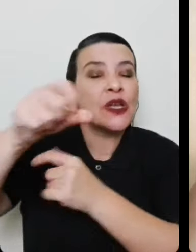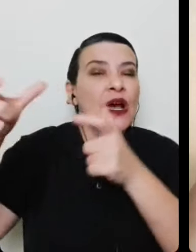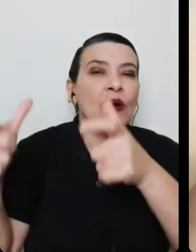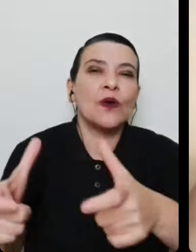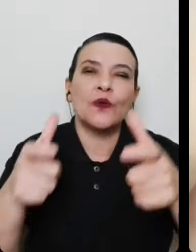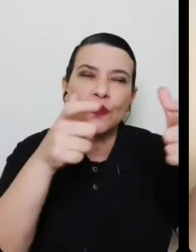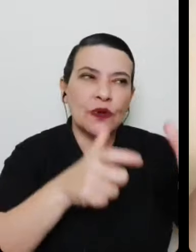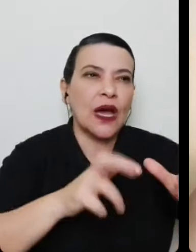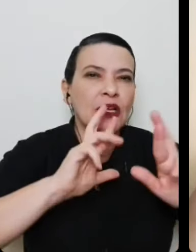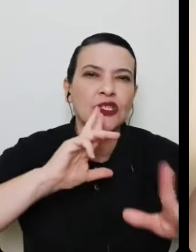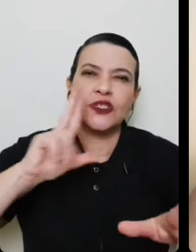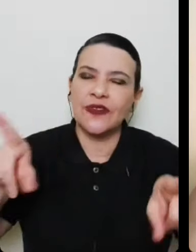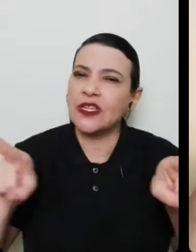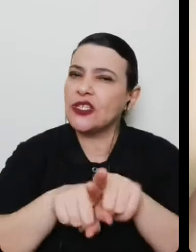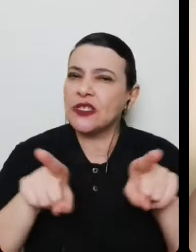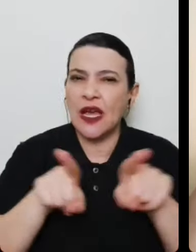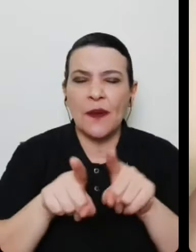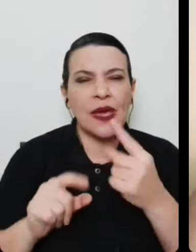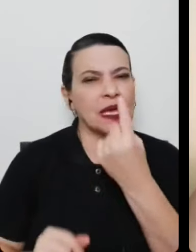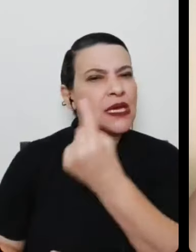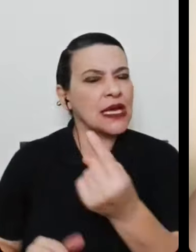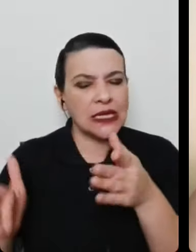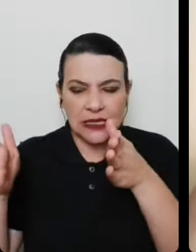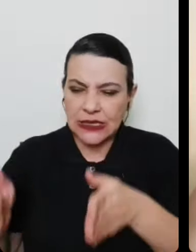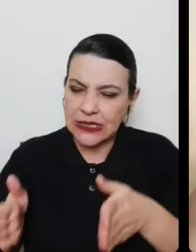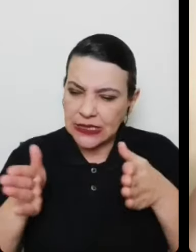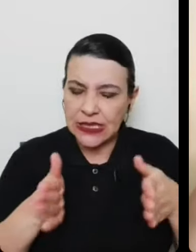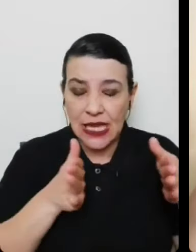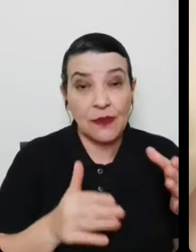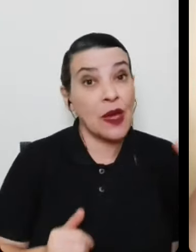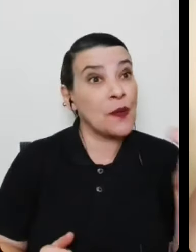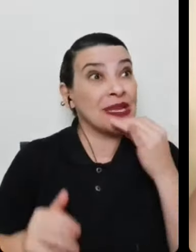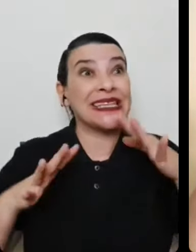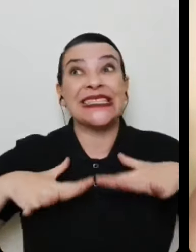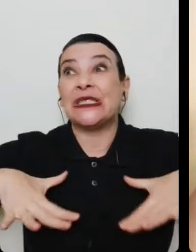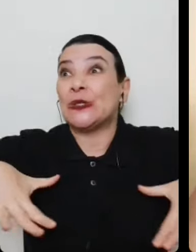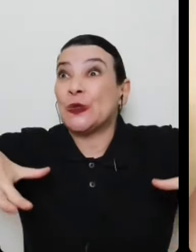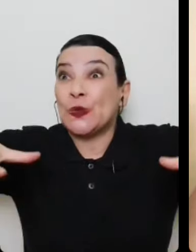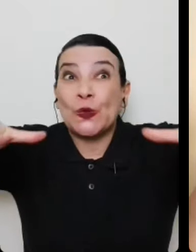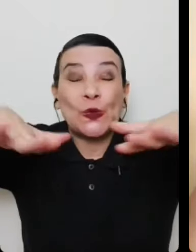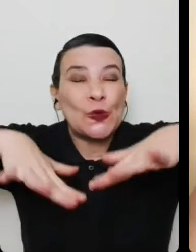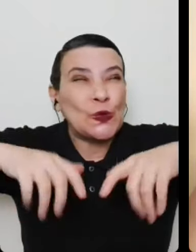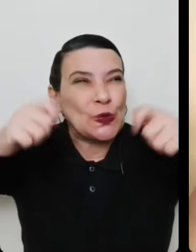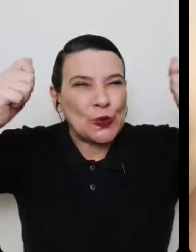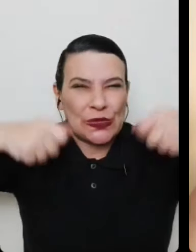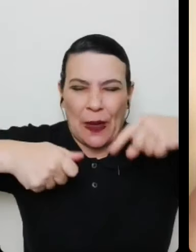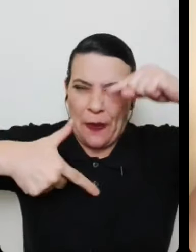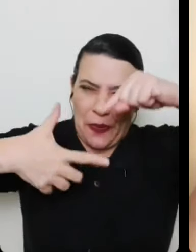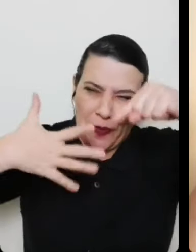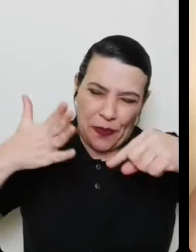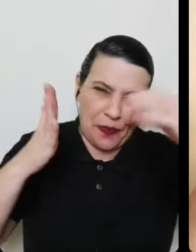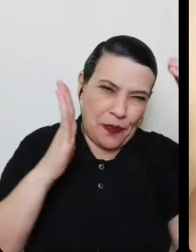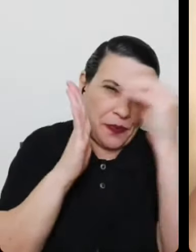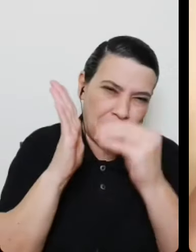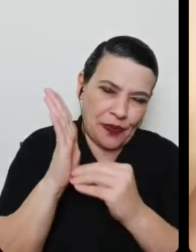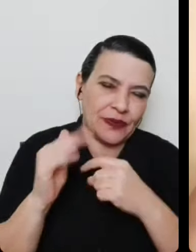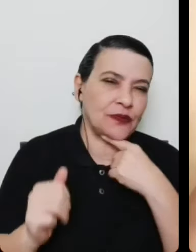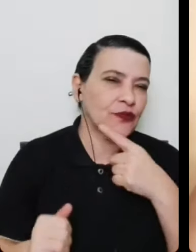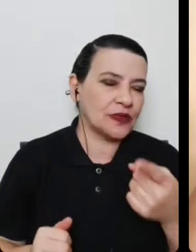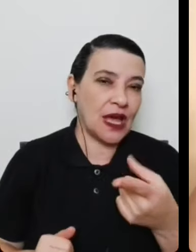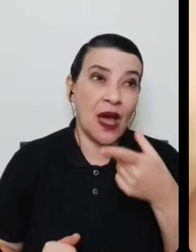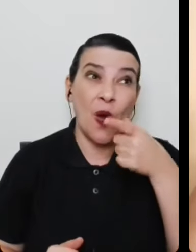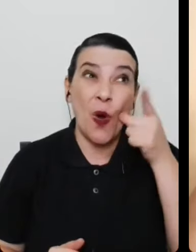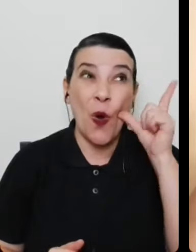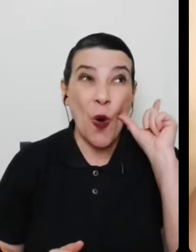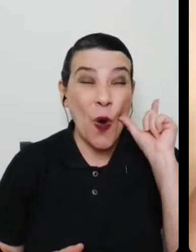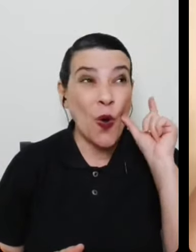diferente e cada um caminhar no seu momento, entender que não dá para abraçar o mundo, não dá para você contemplar, se você até ontem não